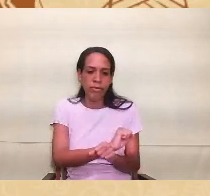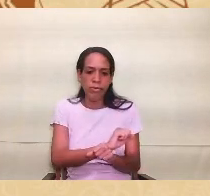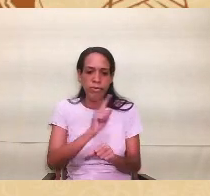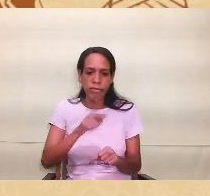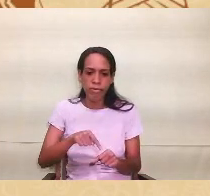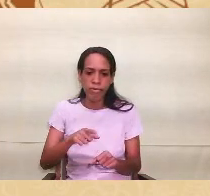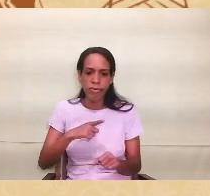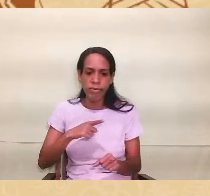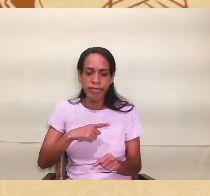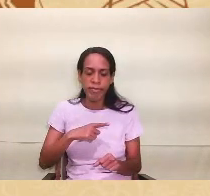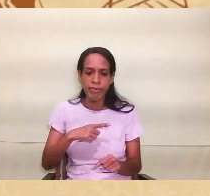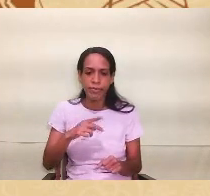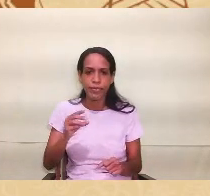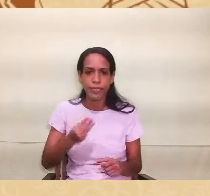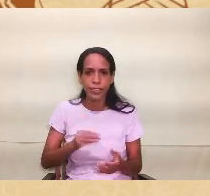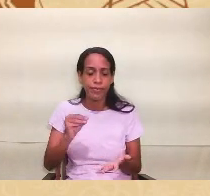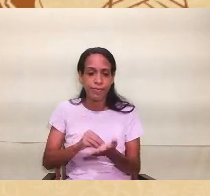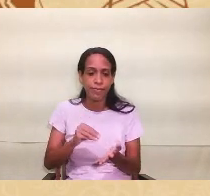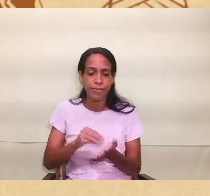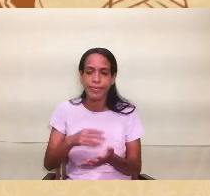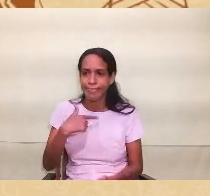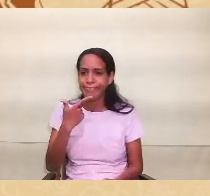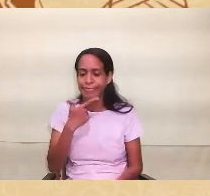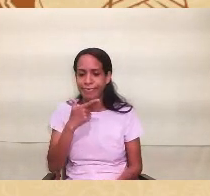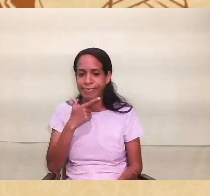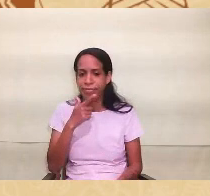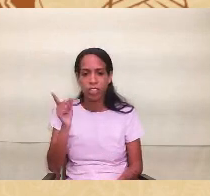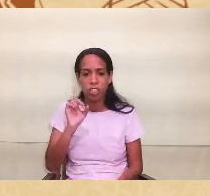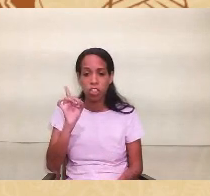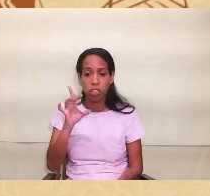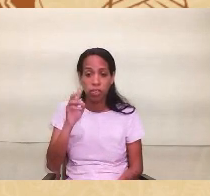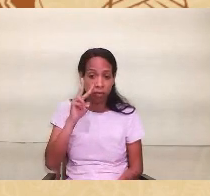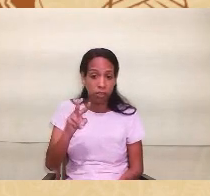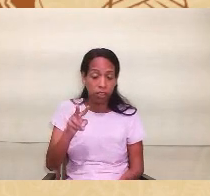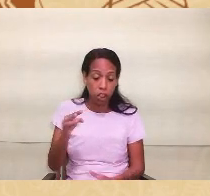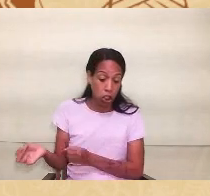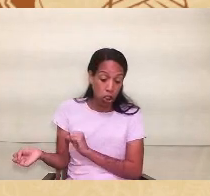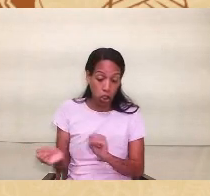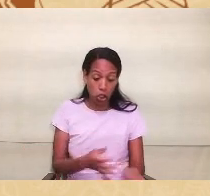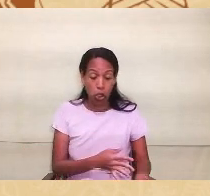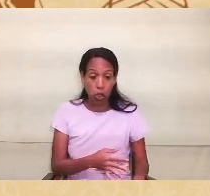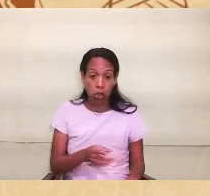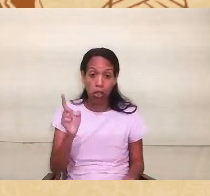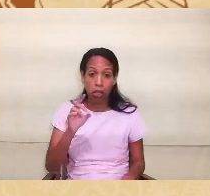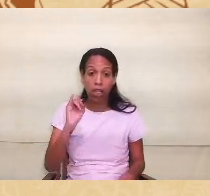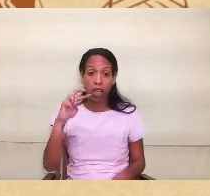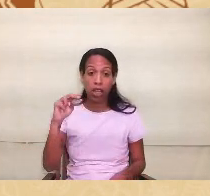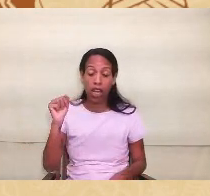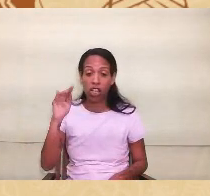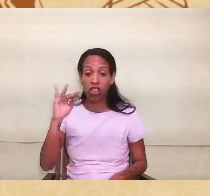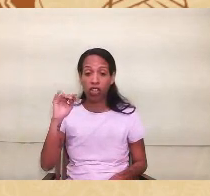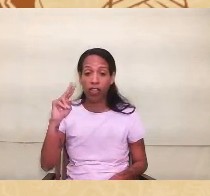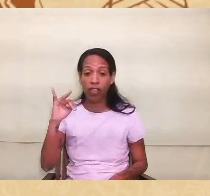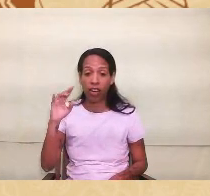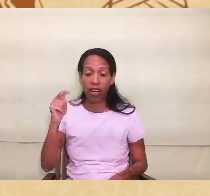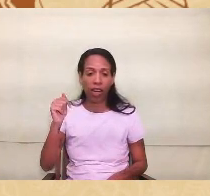pessimismo, você vê que eu falo dando risada, né? Esse não é um pessimismo que me joga na inatividade, muito pelo contrário.